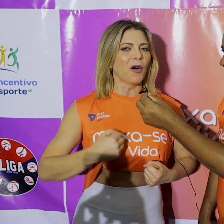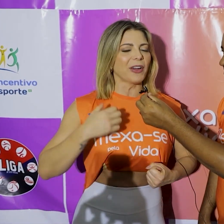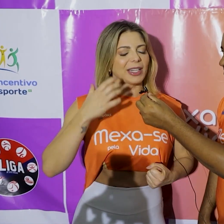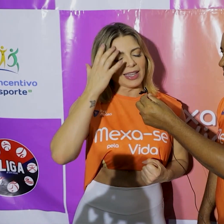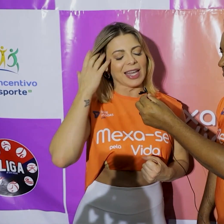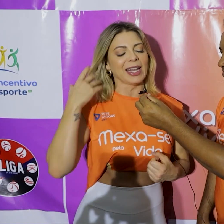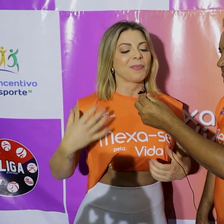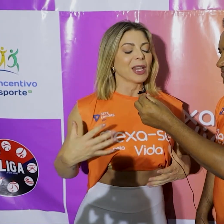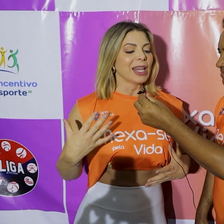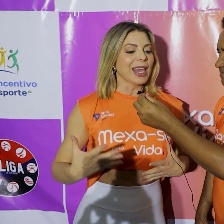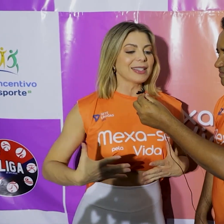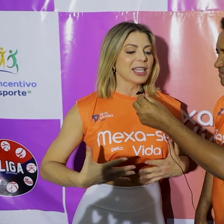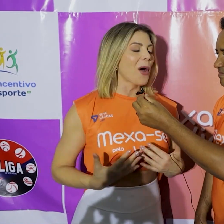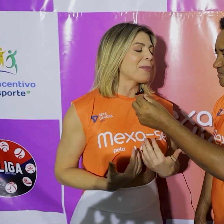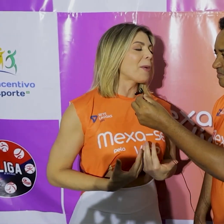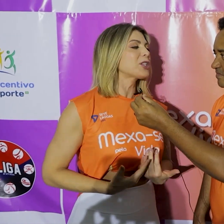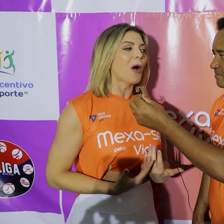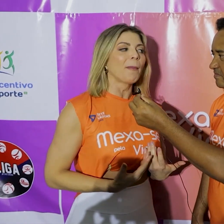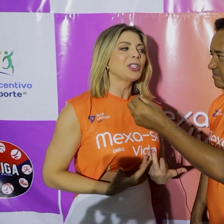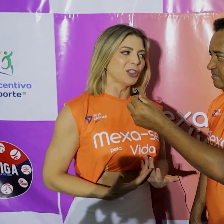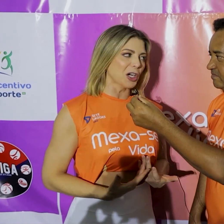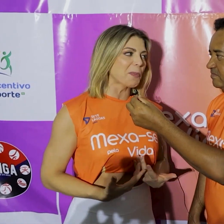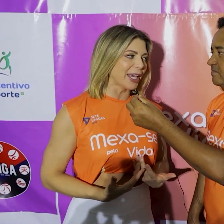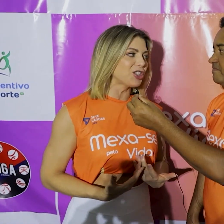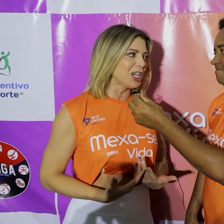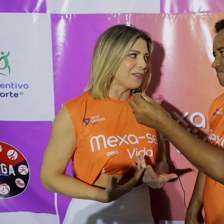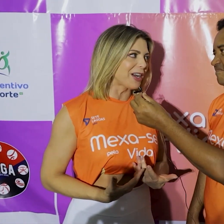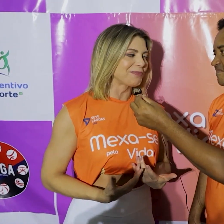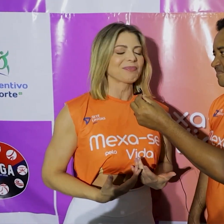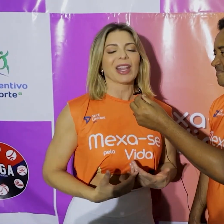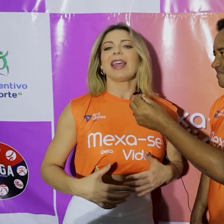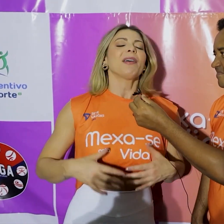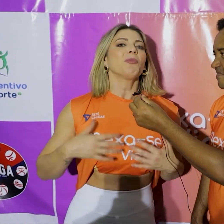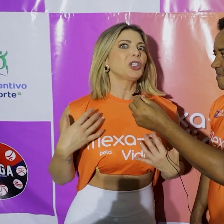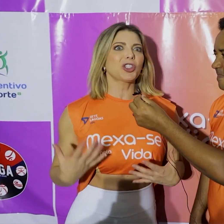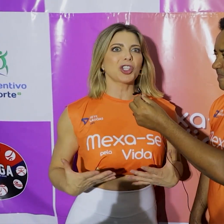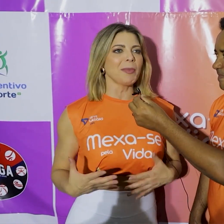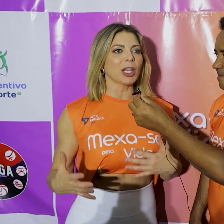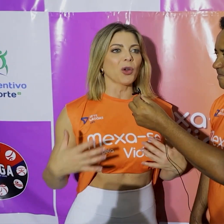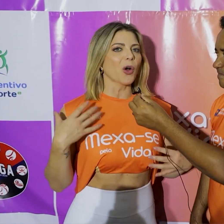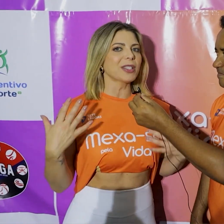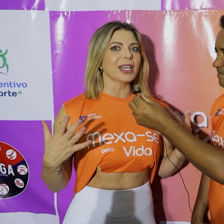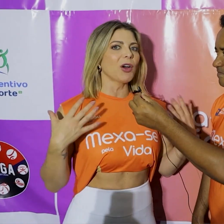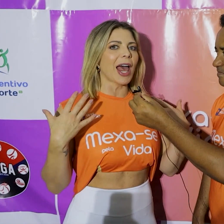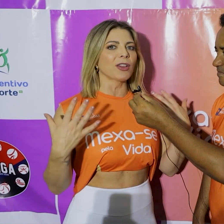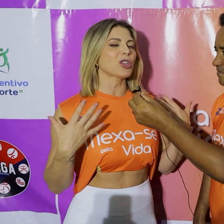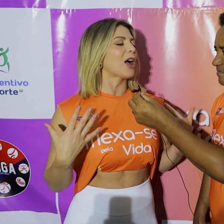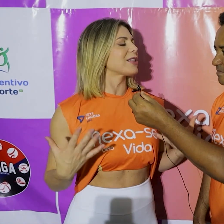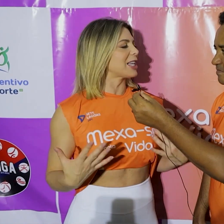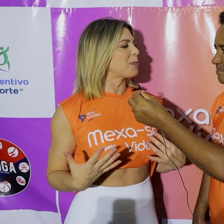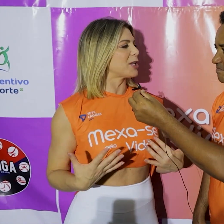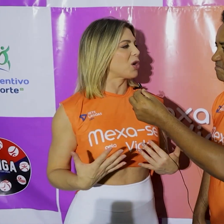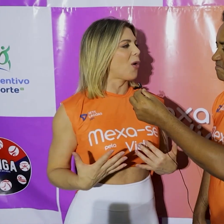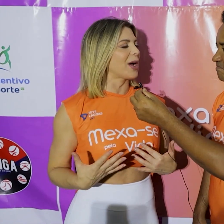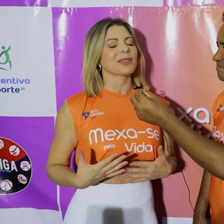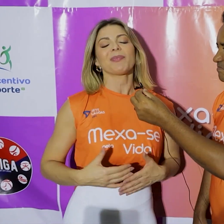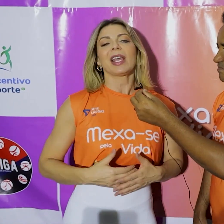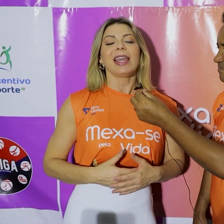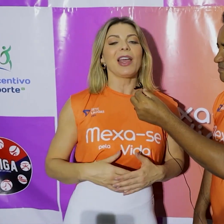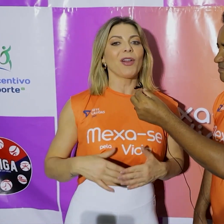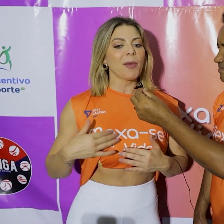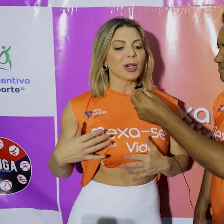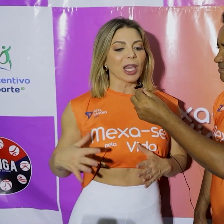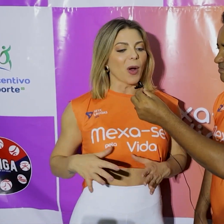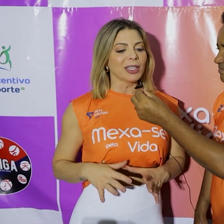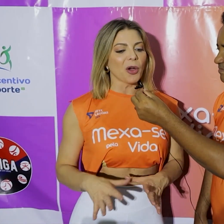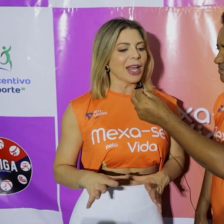sensação tão verdadeira, que assim, eu era uma pessoa muito introspectiva, muito tímida, eu não conseguia olhar nos olhos das pessoas.